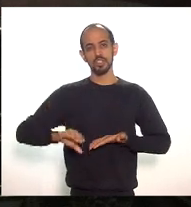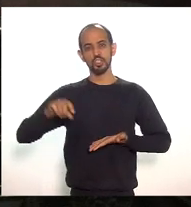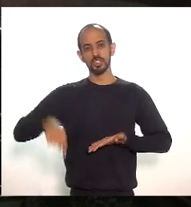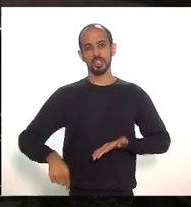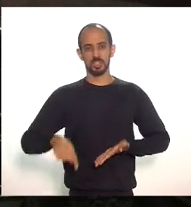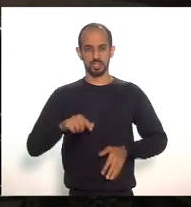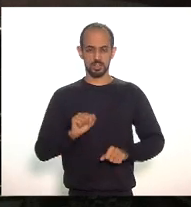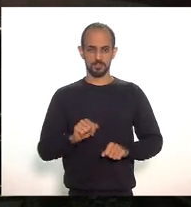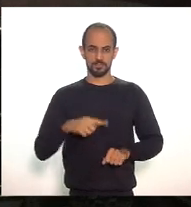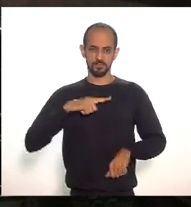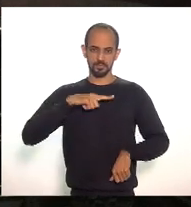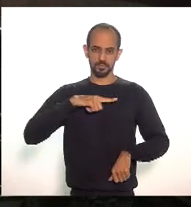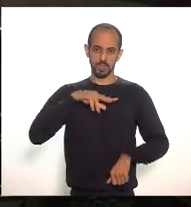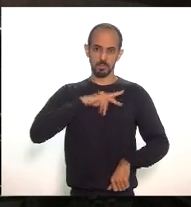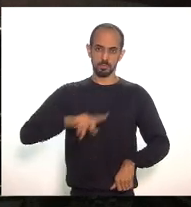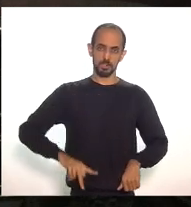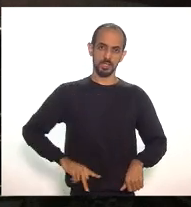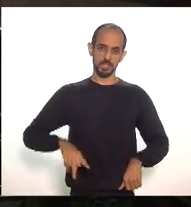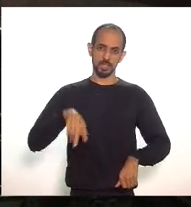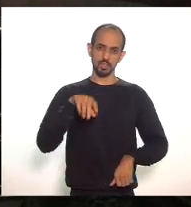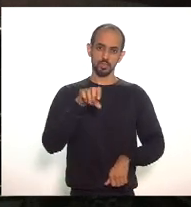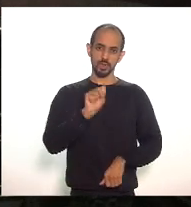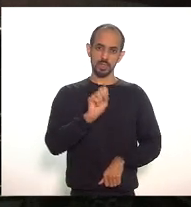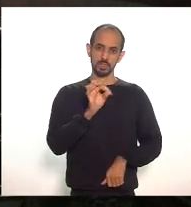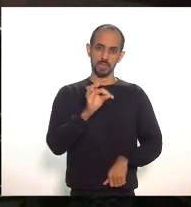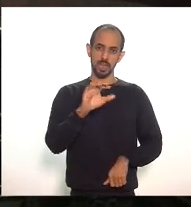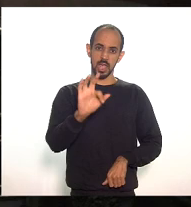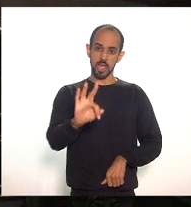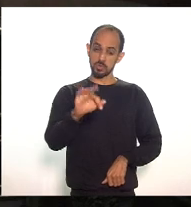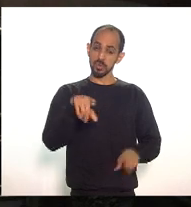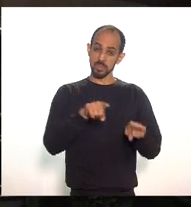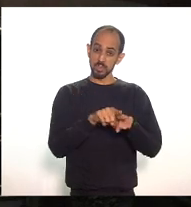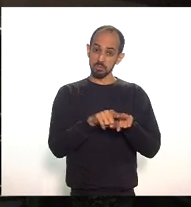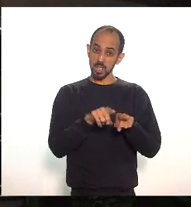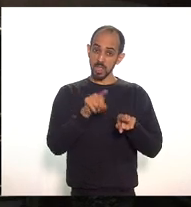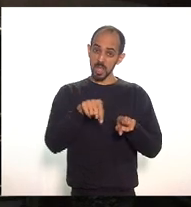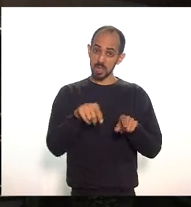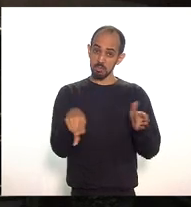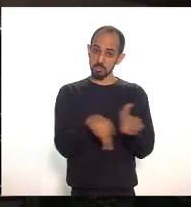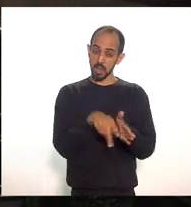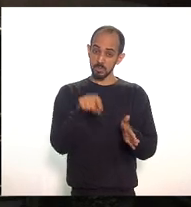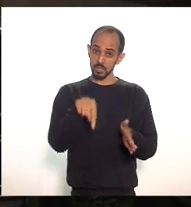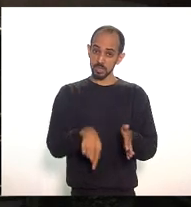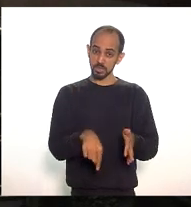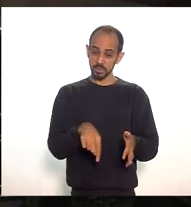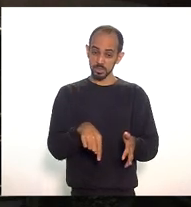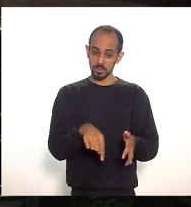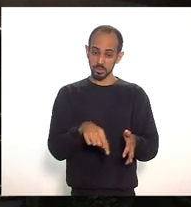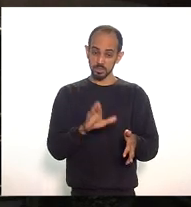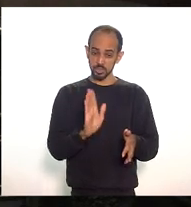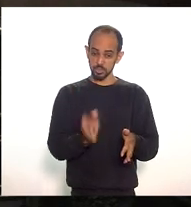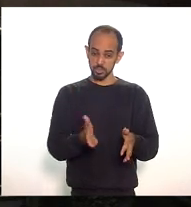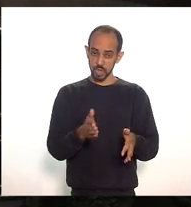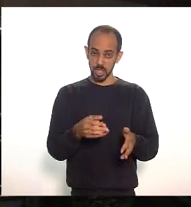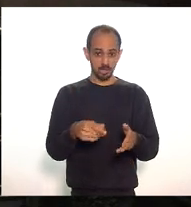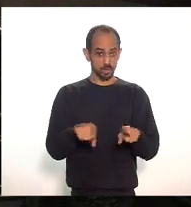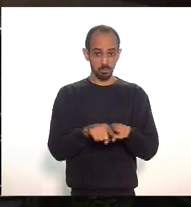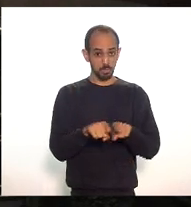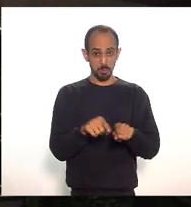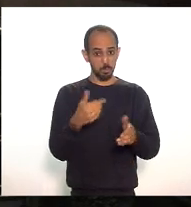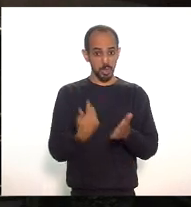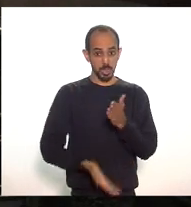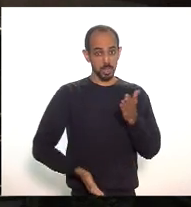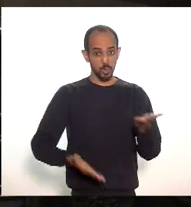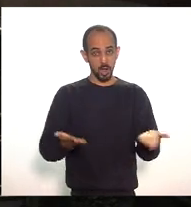gente tem o presidente do STF também que é do estado do Rio de Janeiro e aí também já sofremos uma outra pela Rota como eu falei aqui em plenário cidadão Fluminense